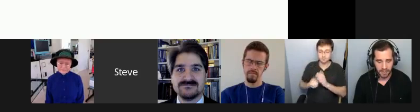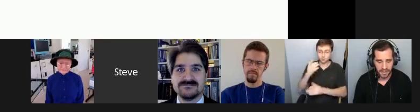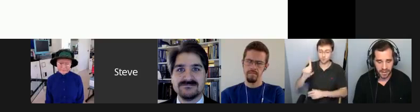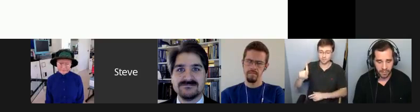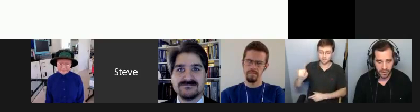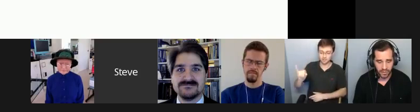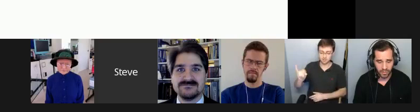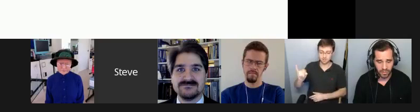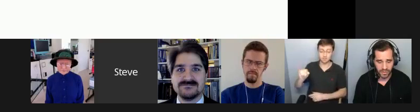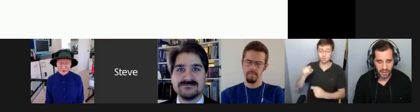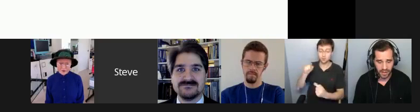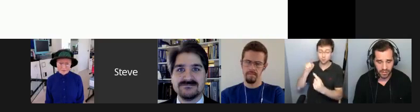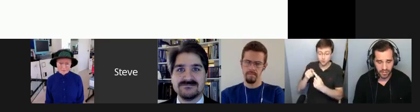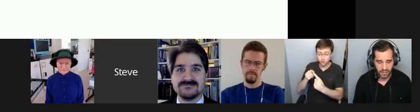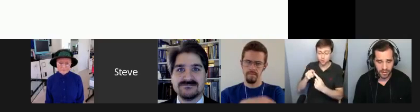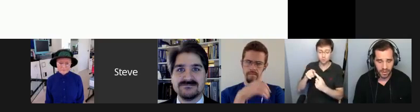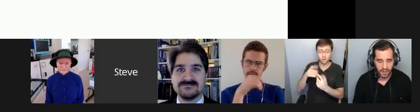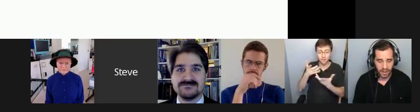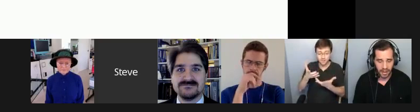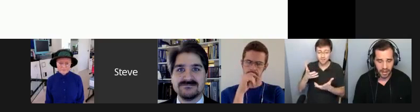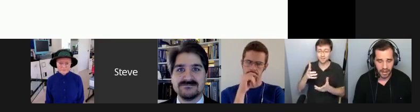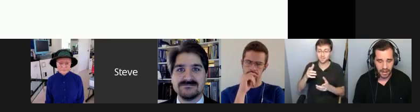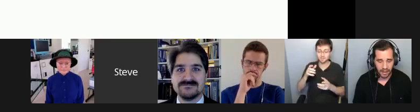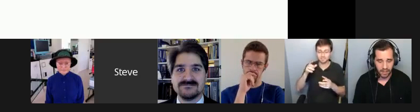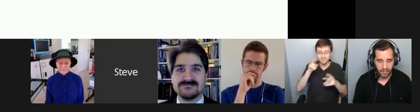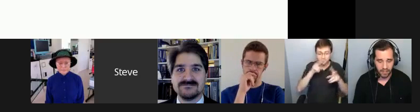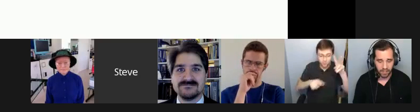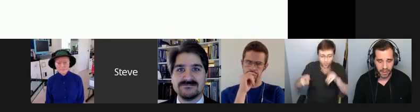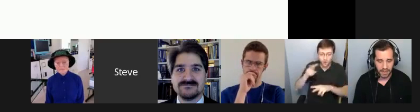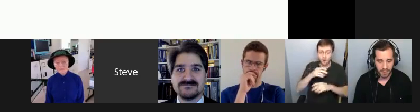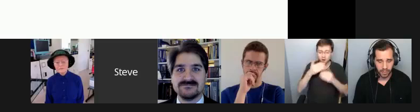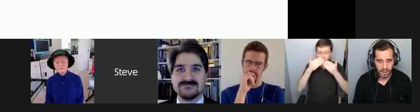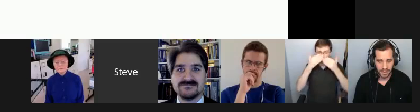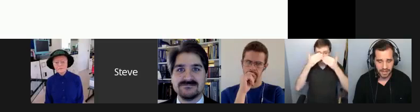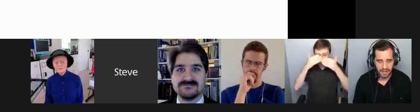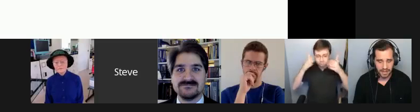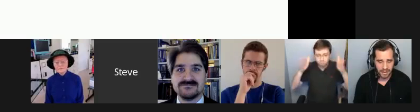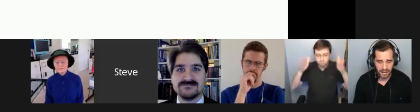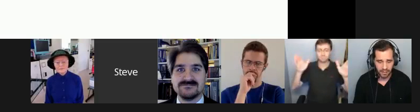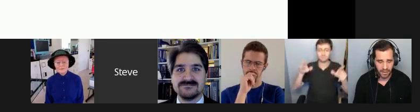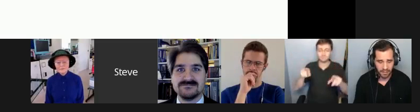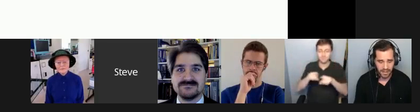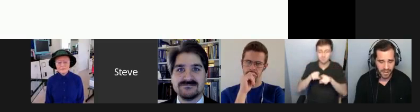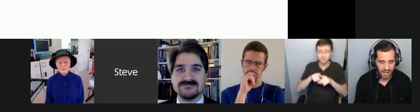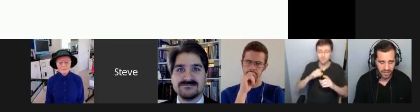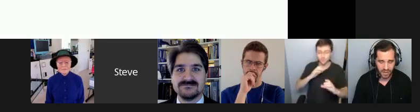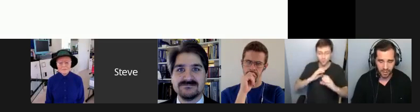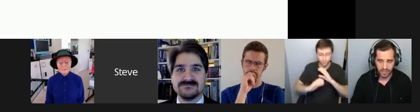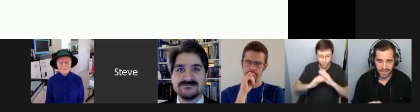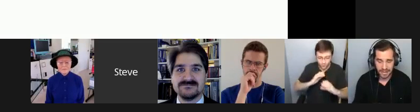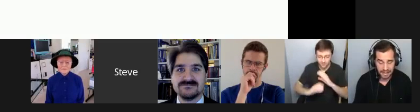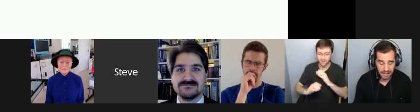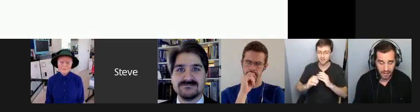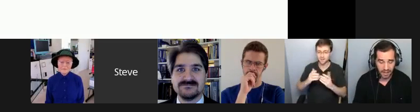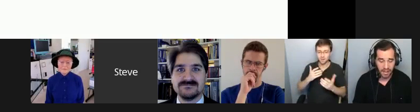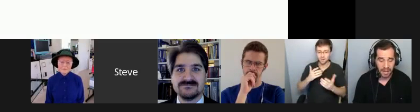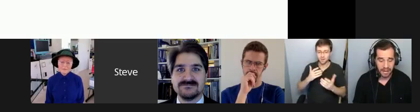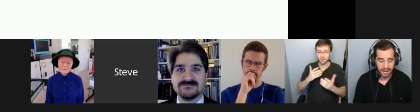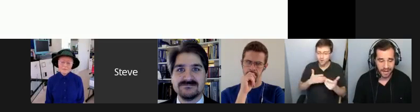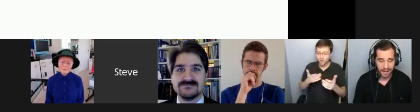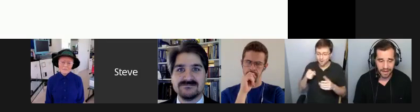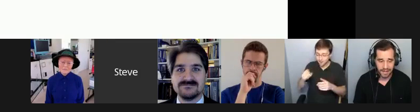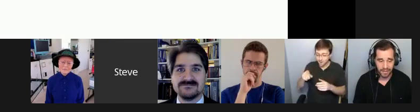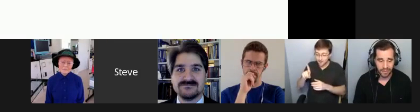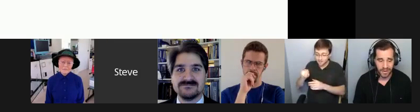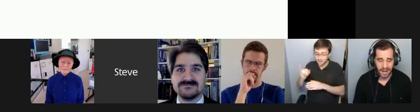e nós também temos conceitos, por exemplo, a descrição imagética, o DI,